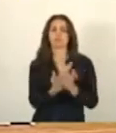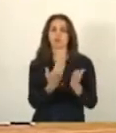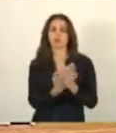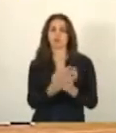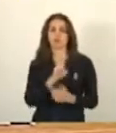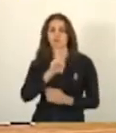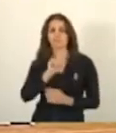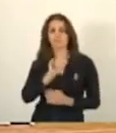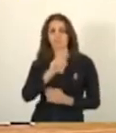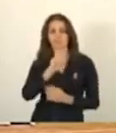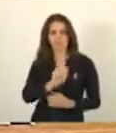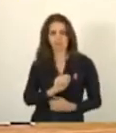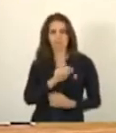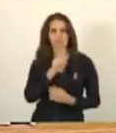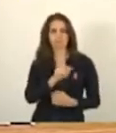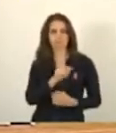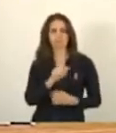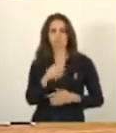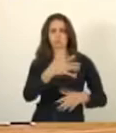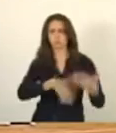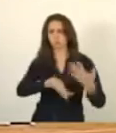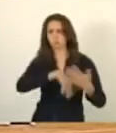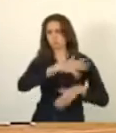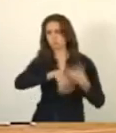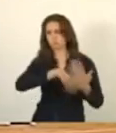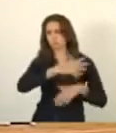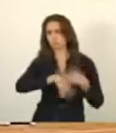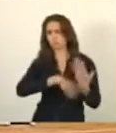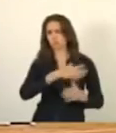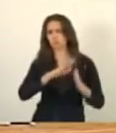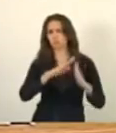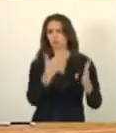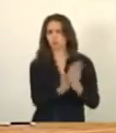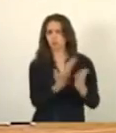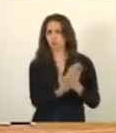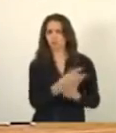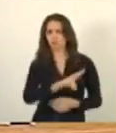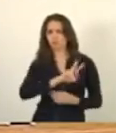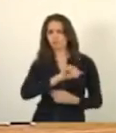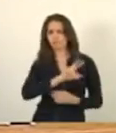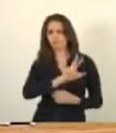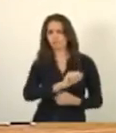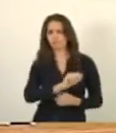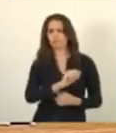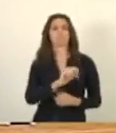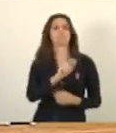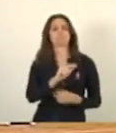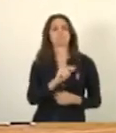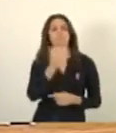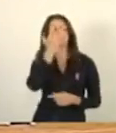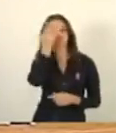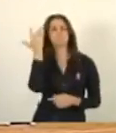vivas, E aquilo deu muita confusão e sempre muitas pessoas tentaram,